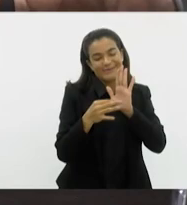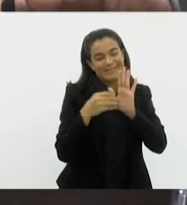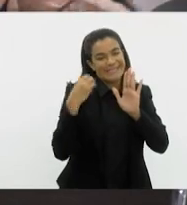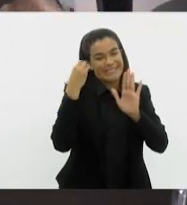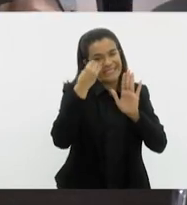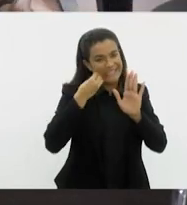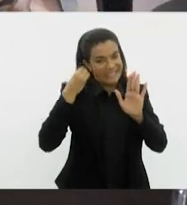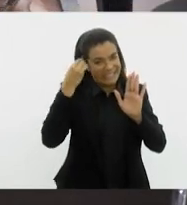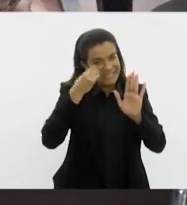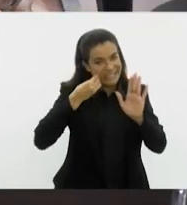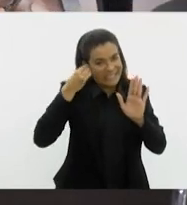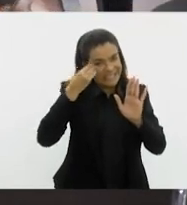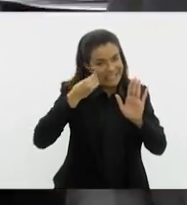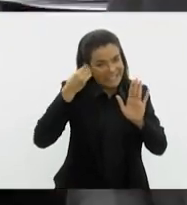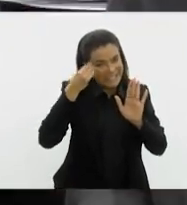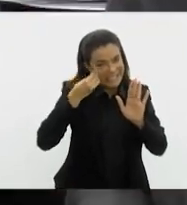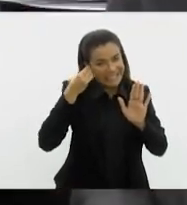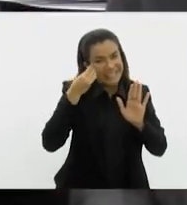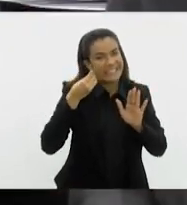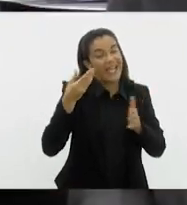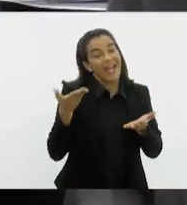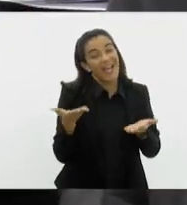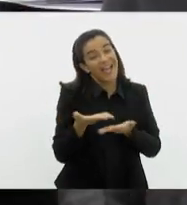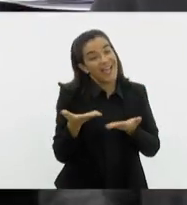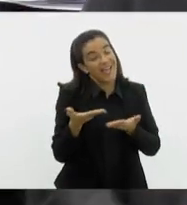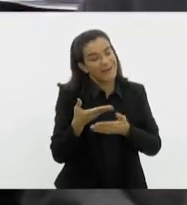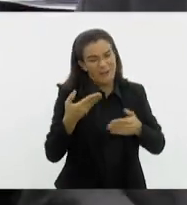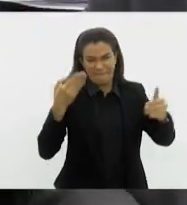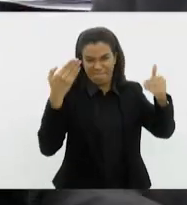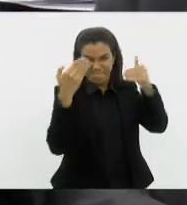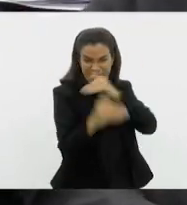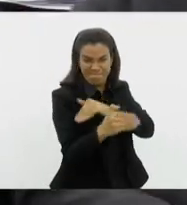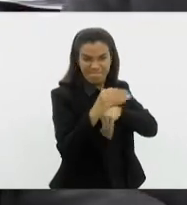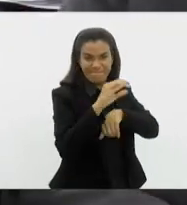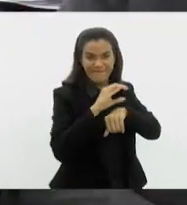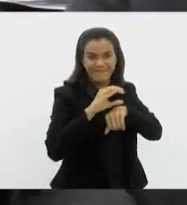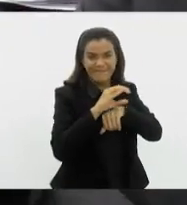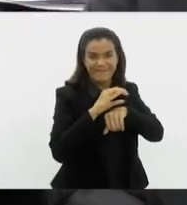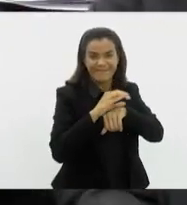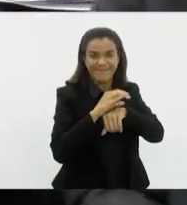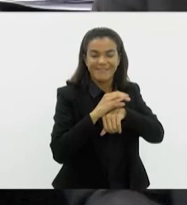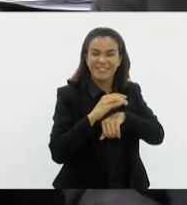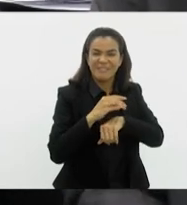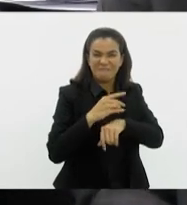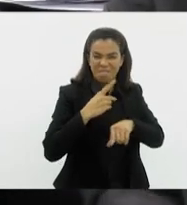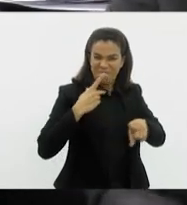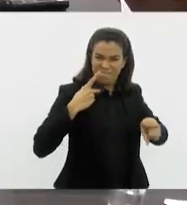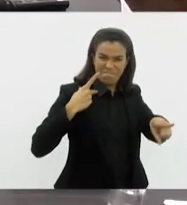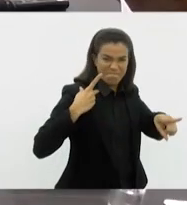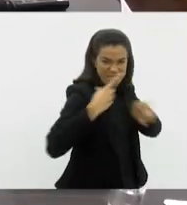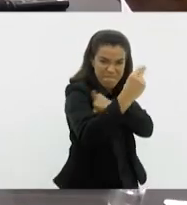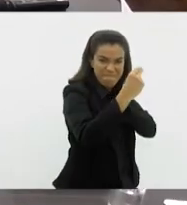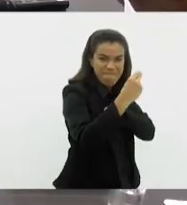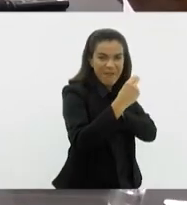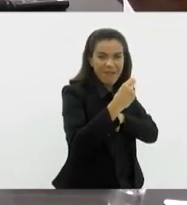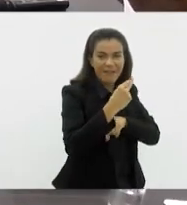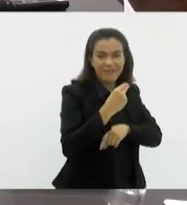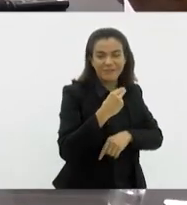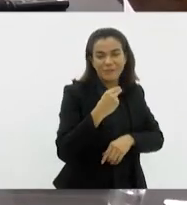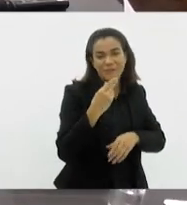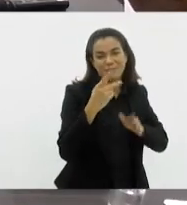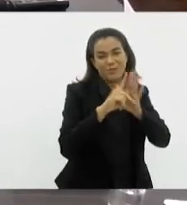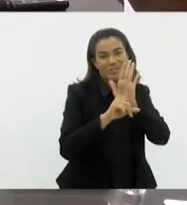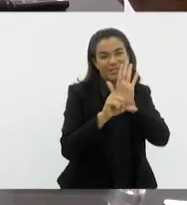né? É, agora tem que dar constitucionalidade. O deputado Vinícius Cozzolino assassinou brutalmente os